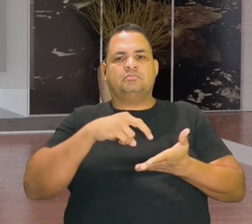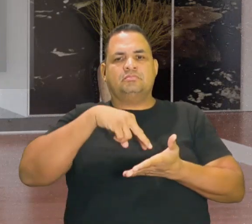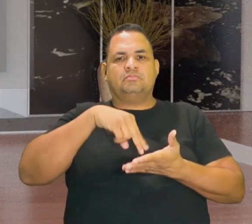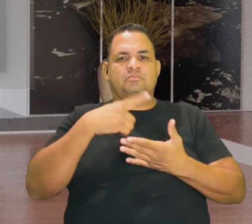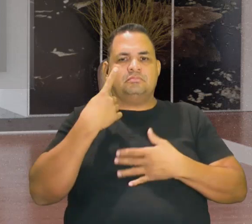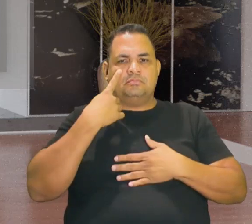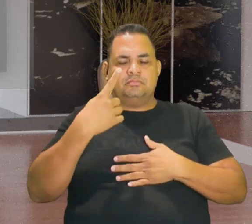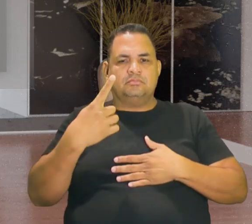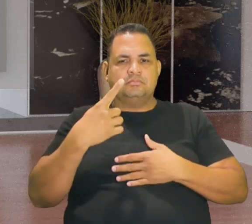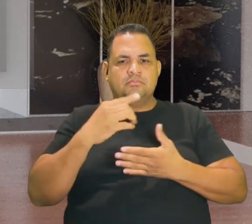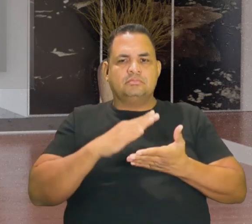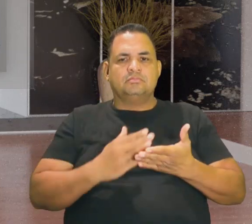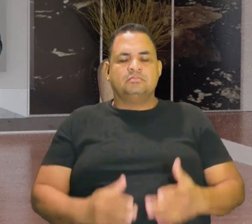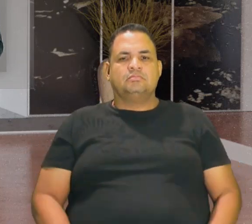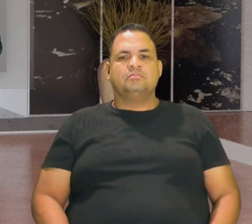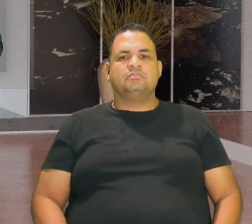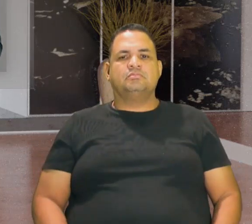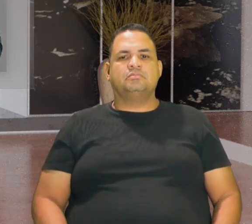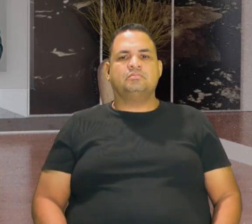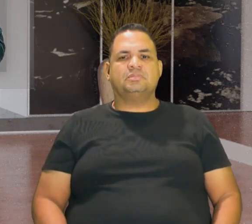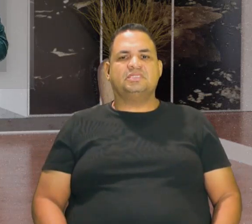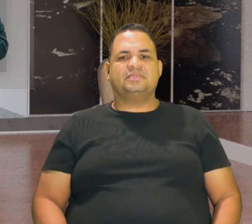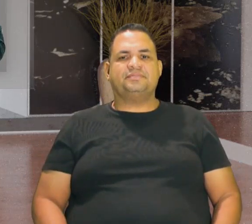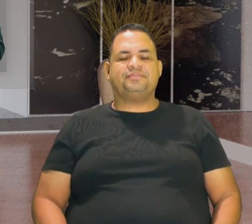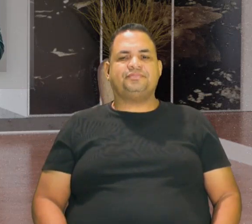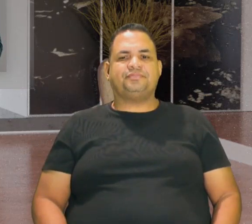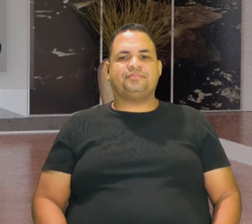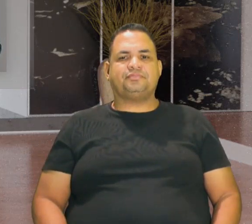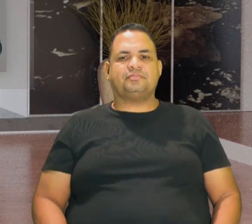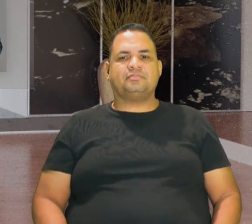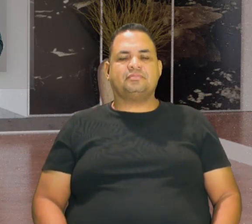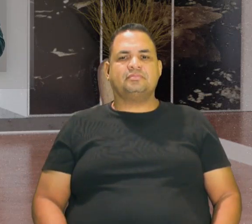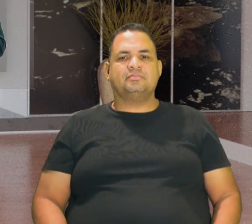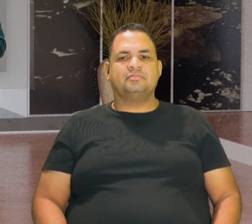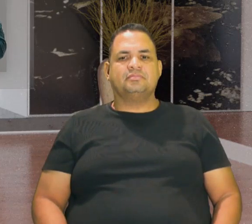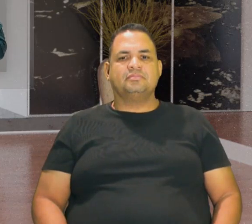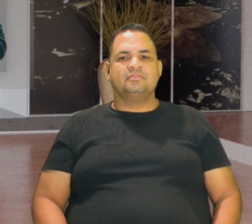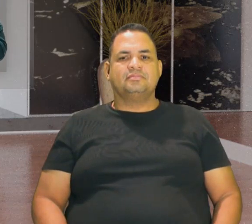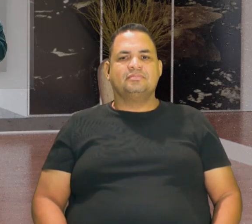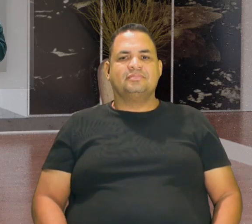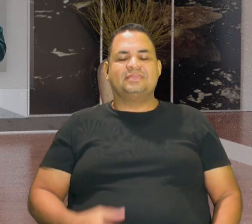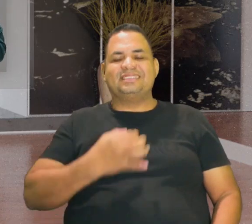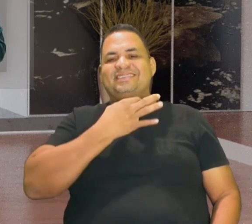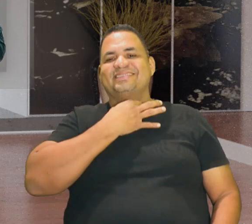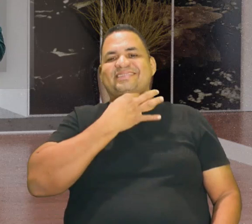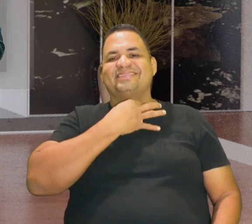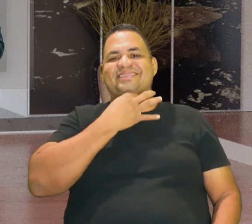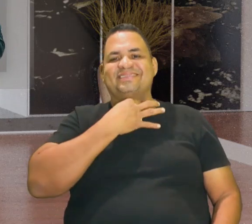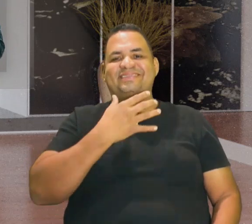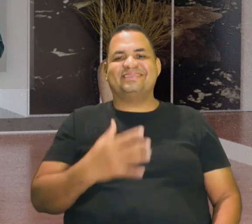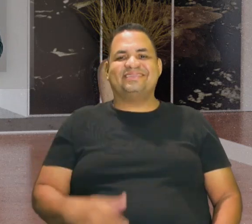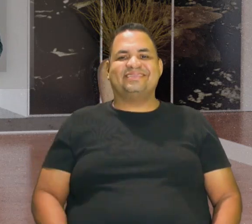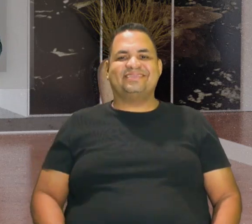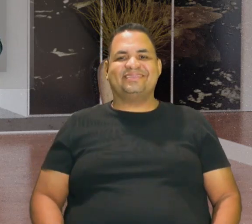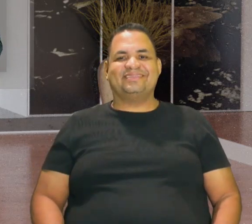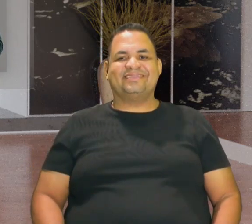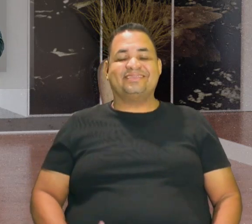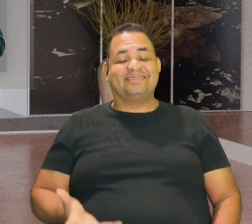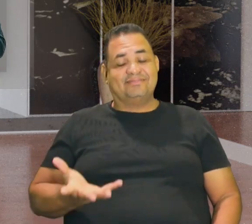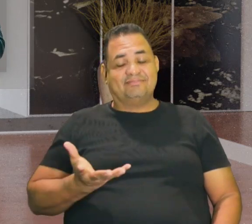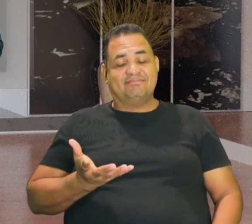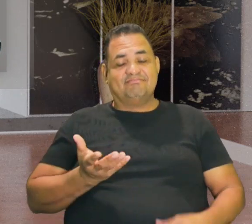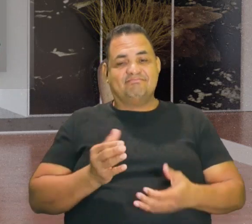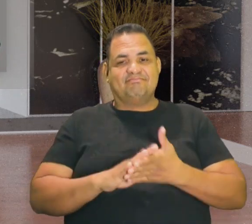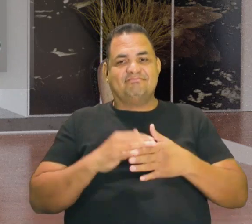dança observamos aí que o balé Desculpa minha garganta hoje está bem ruim então queridos